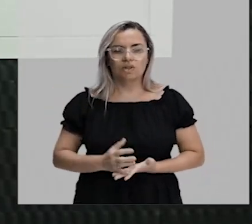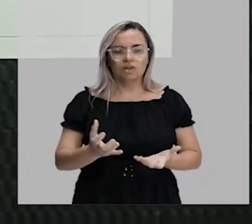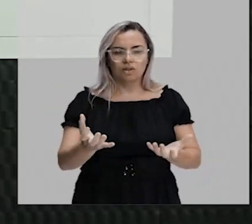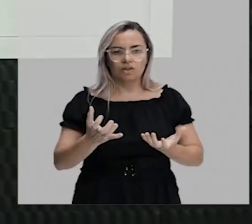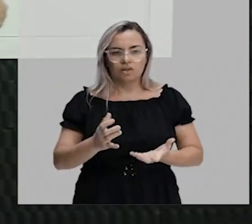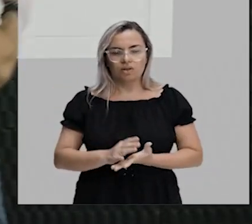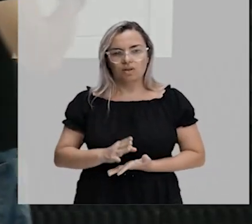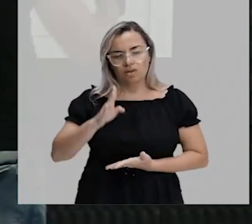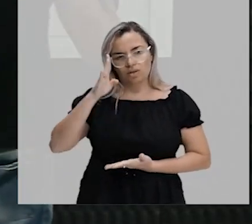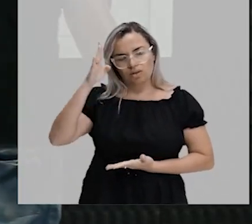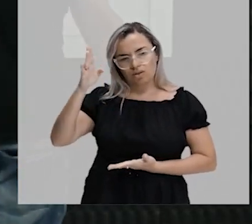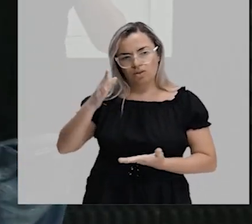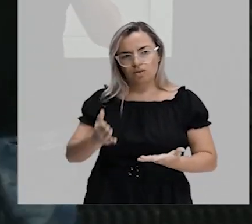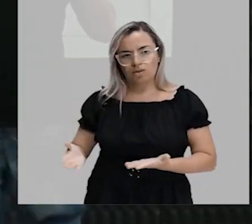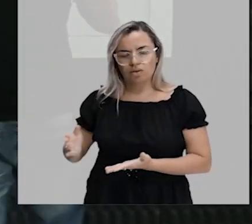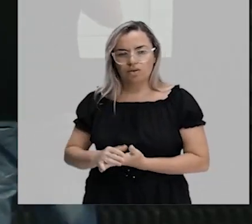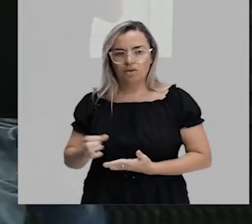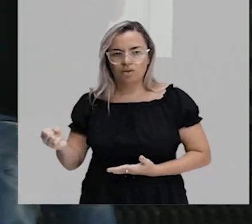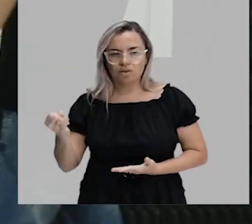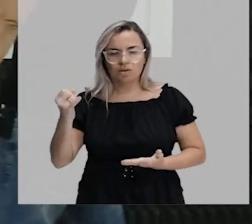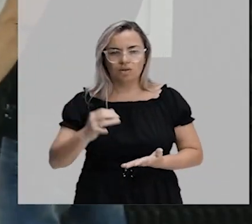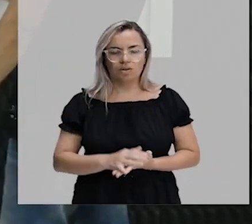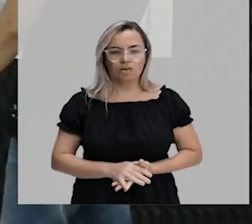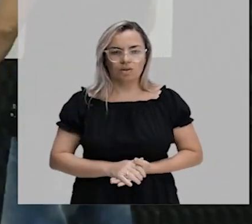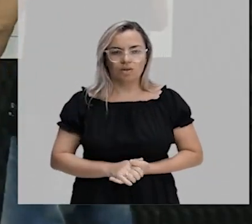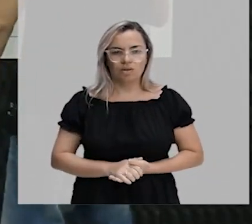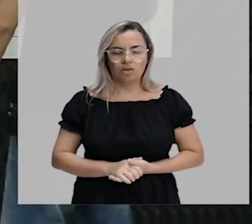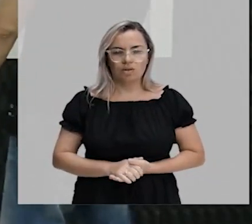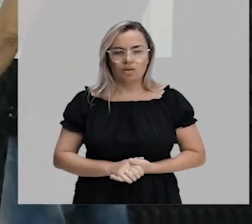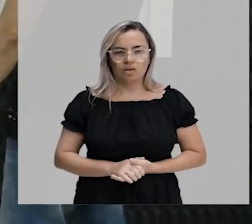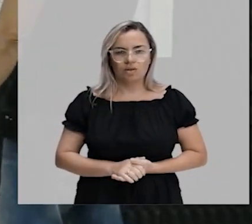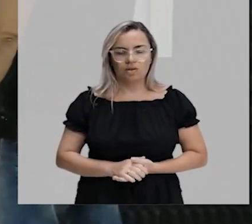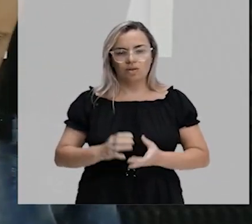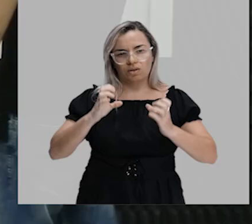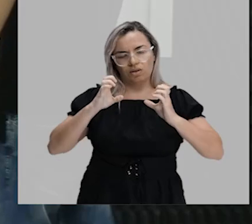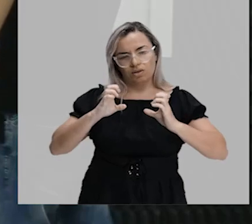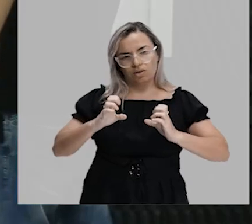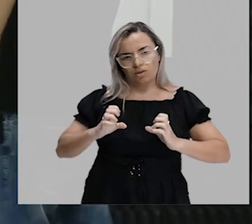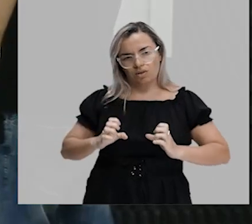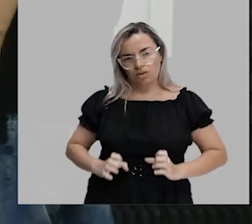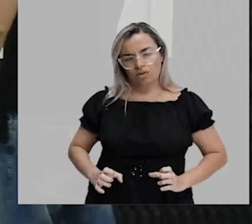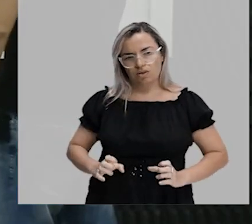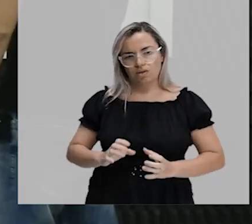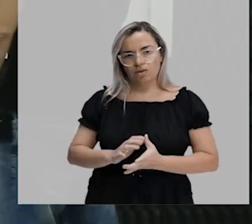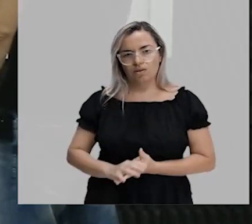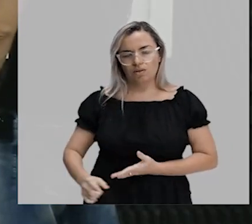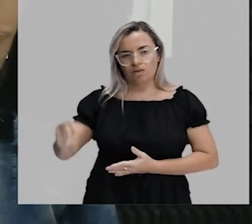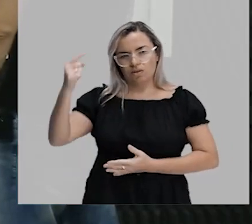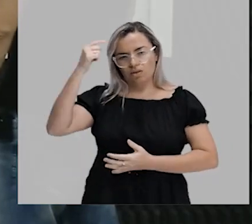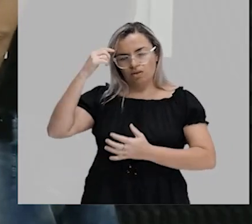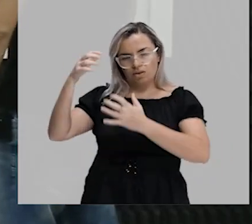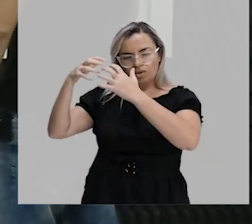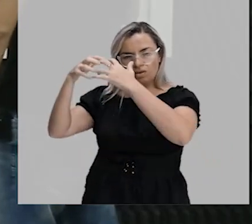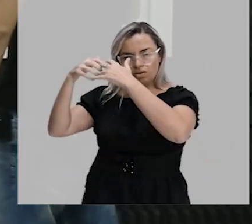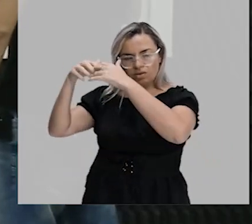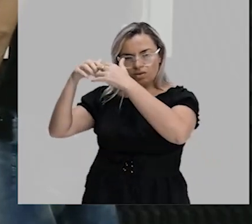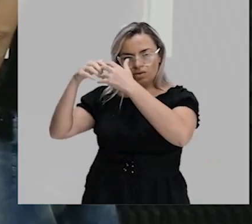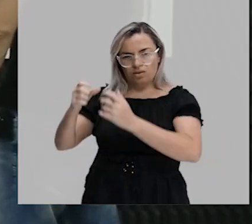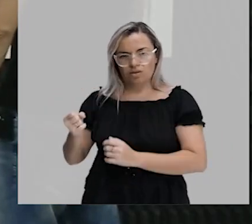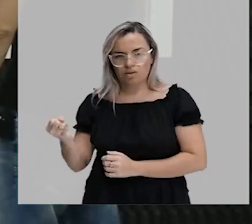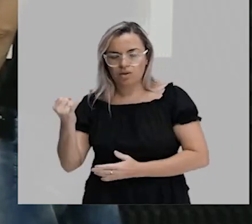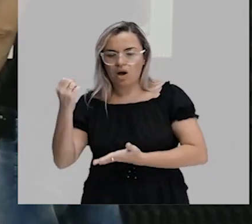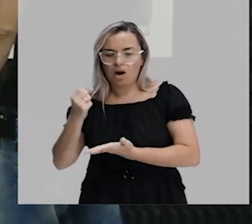destacar principalmente para os senhores que esta ética do dever, ela tem a racionalidade como